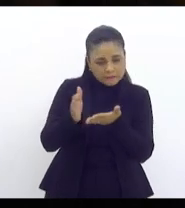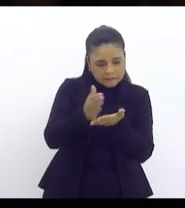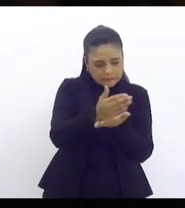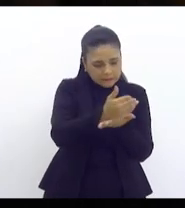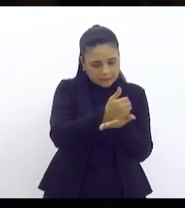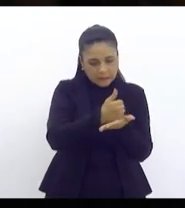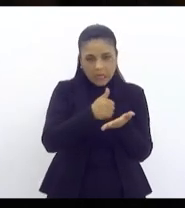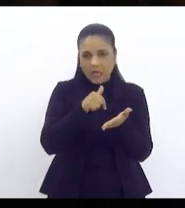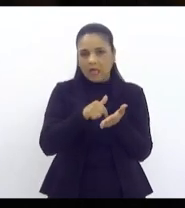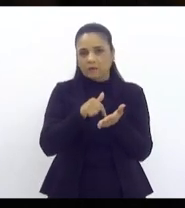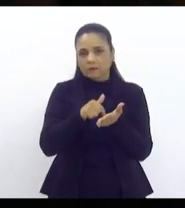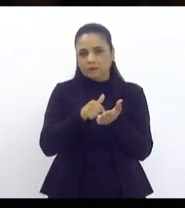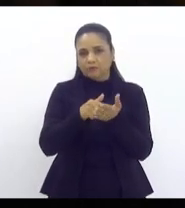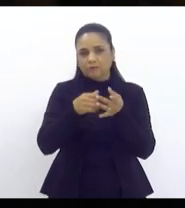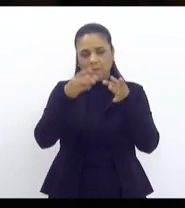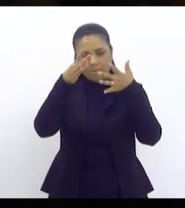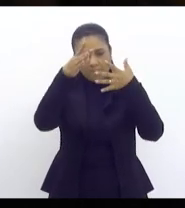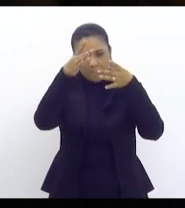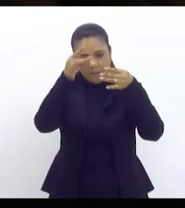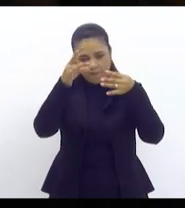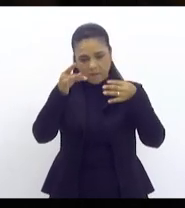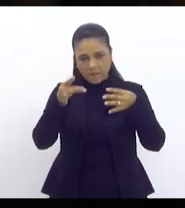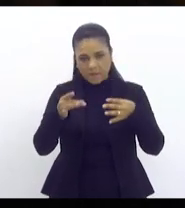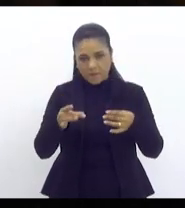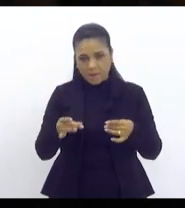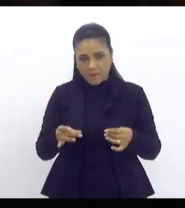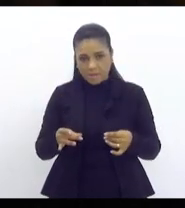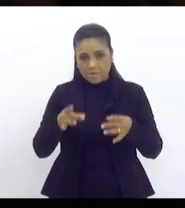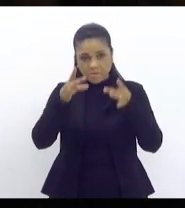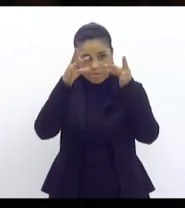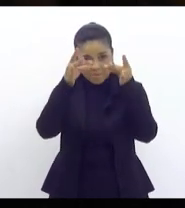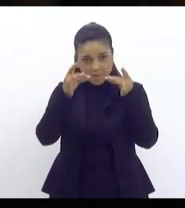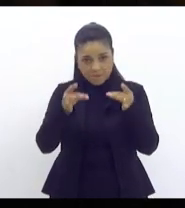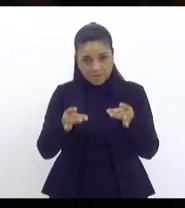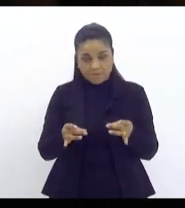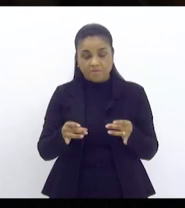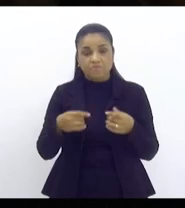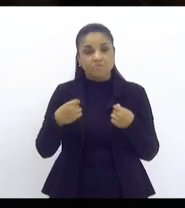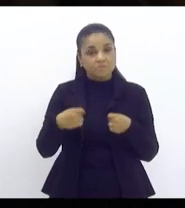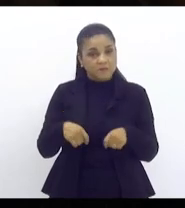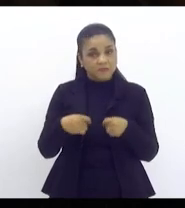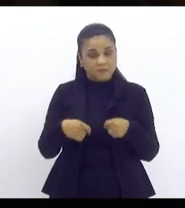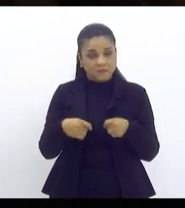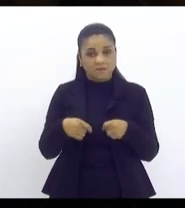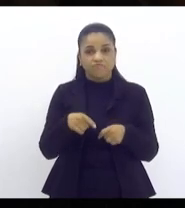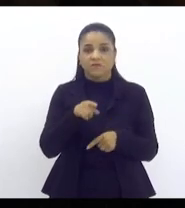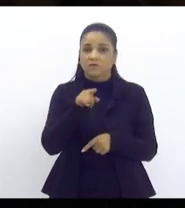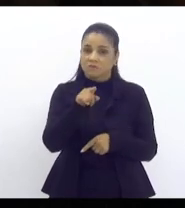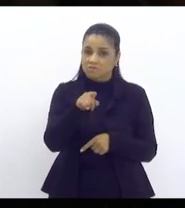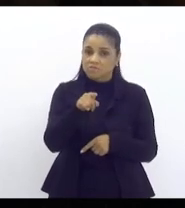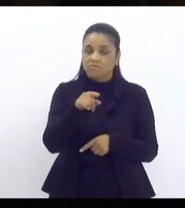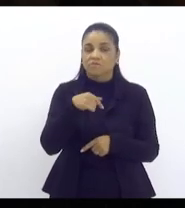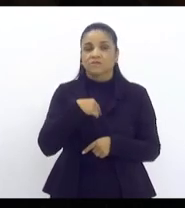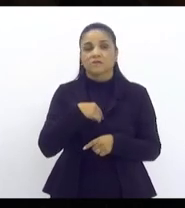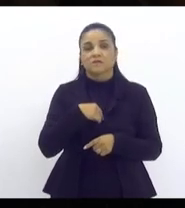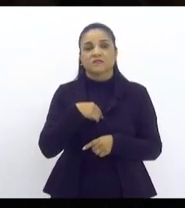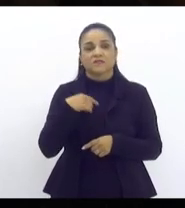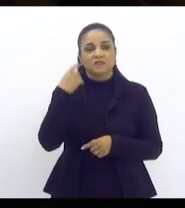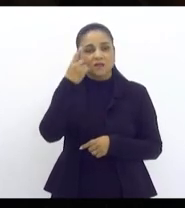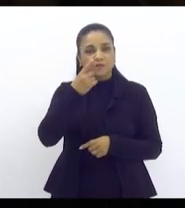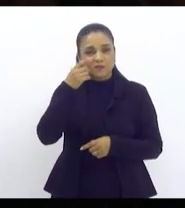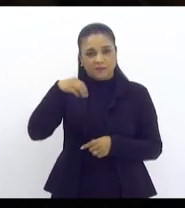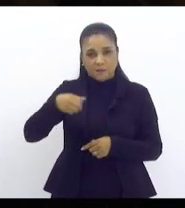precisam ser explicitados, porque seguramente a senhora e o senhor